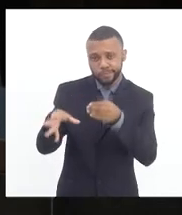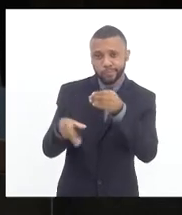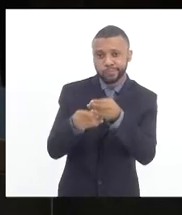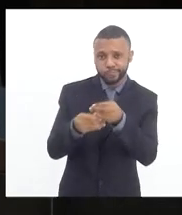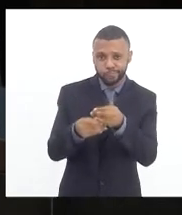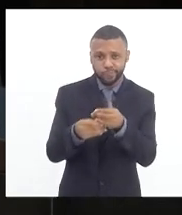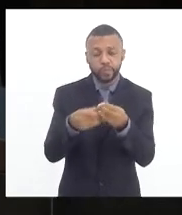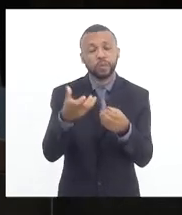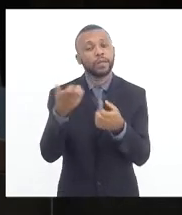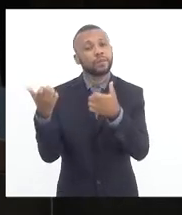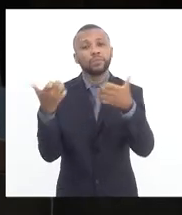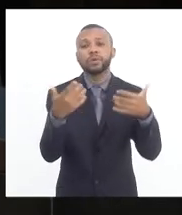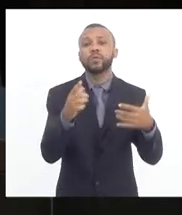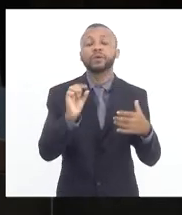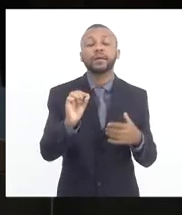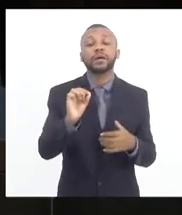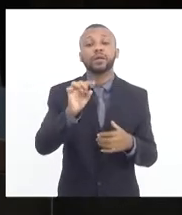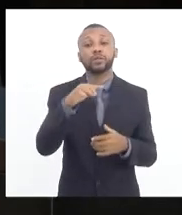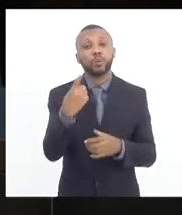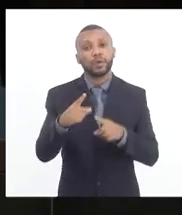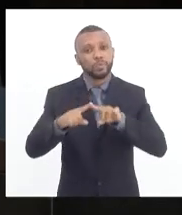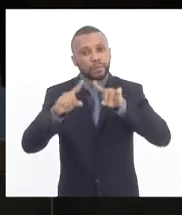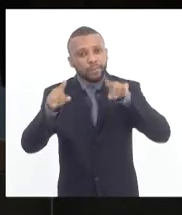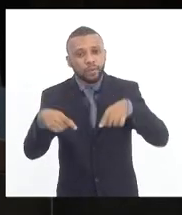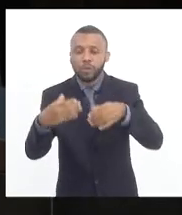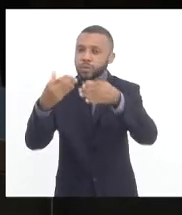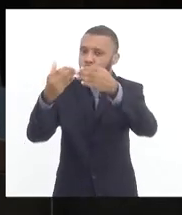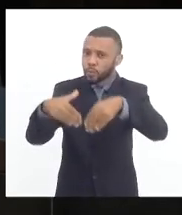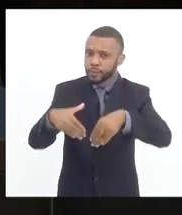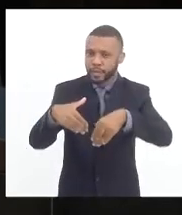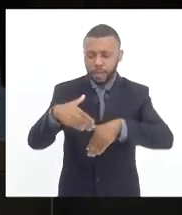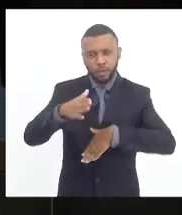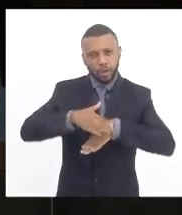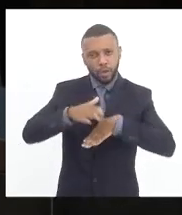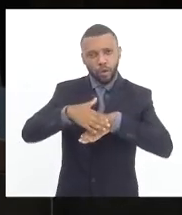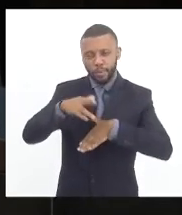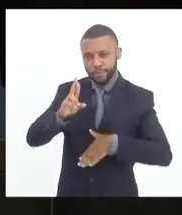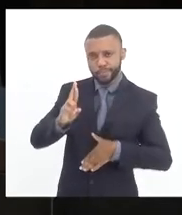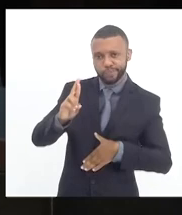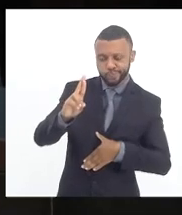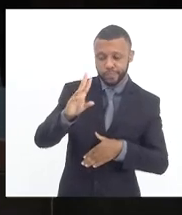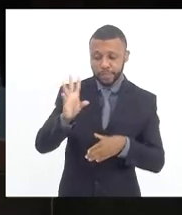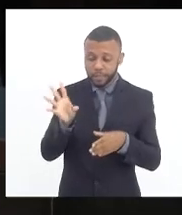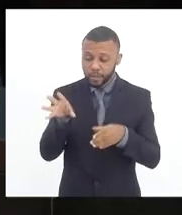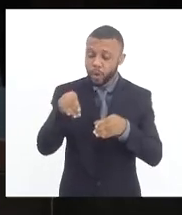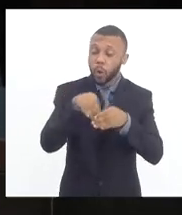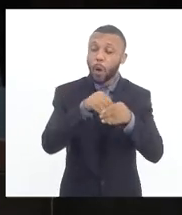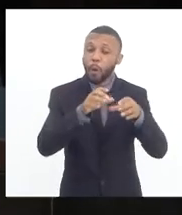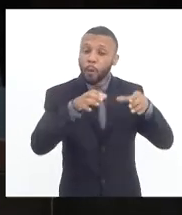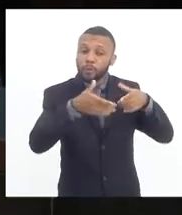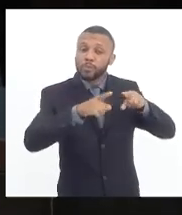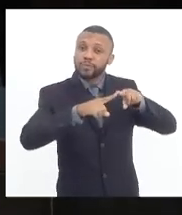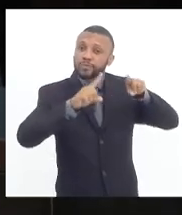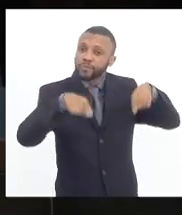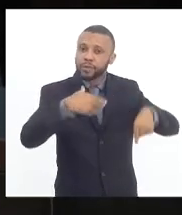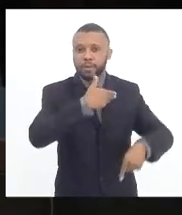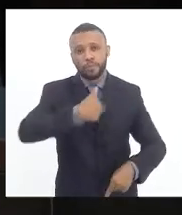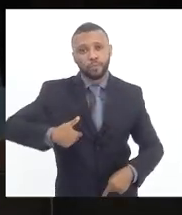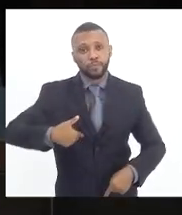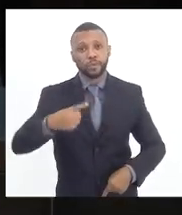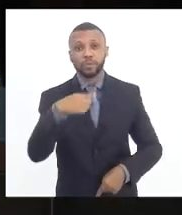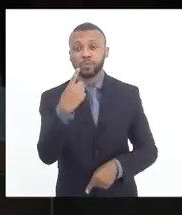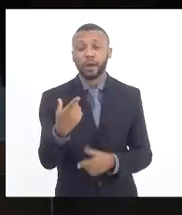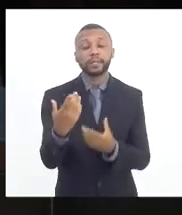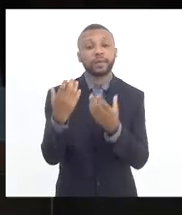somos servidores concursados eu me coloco né nesse nesse conjunto do funcionalismo e nós aderimos a um